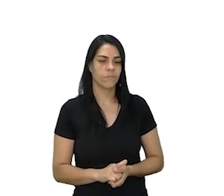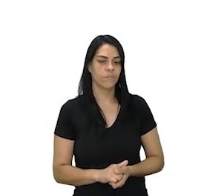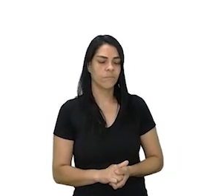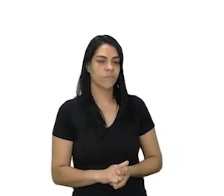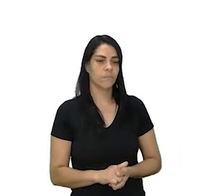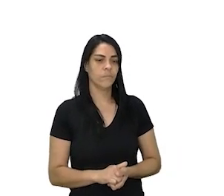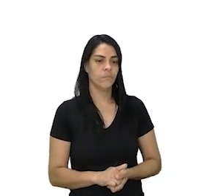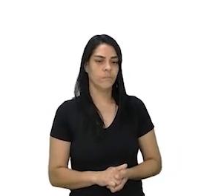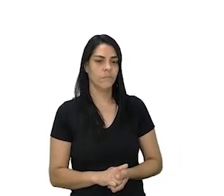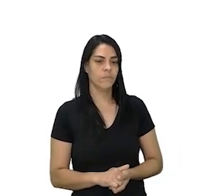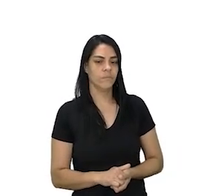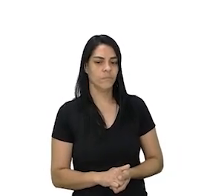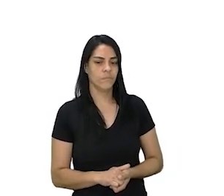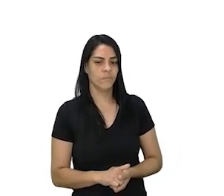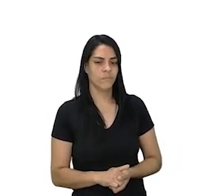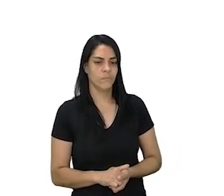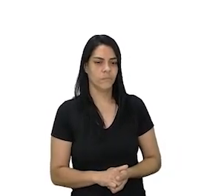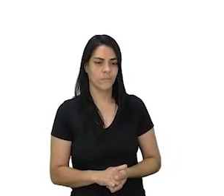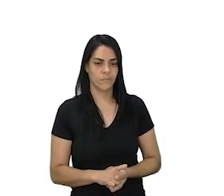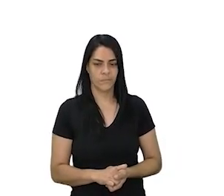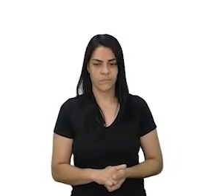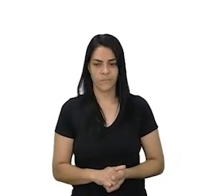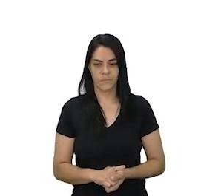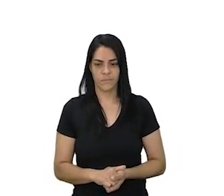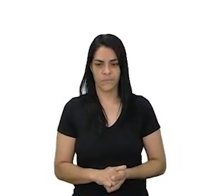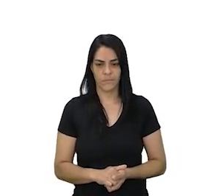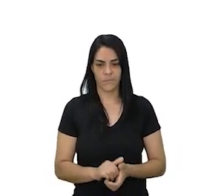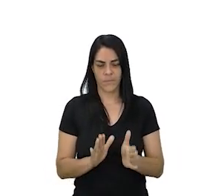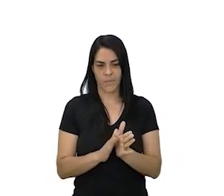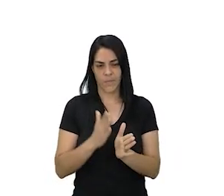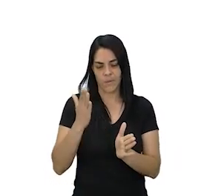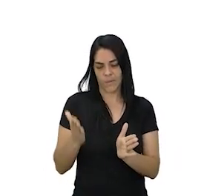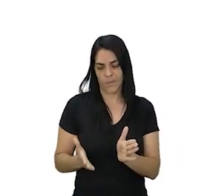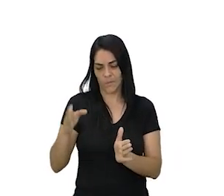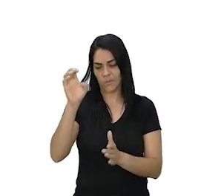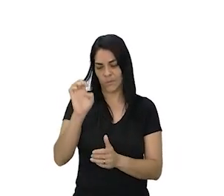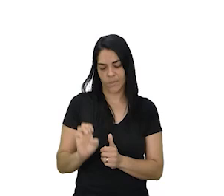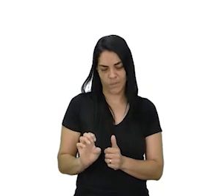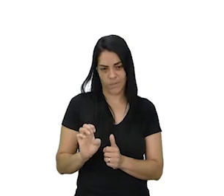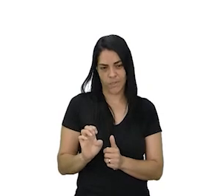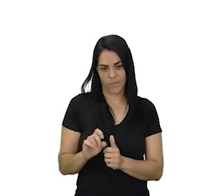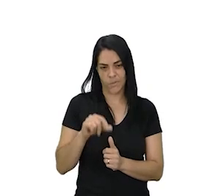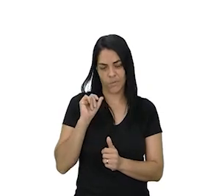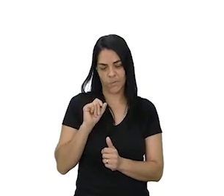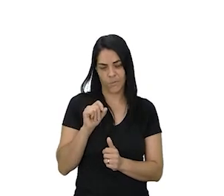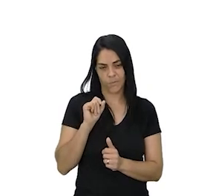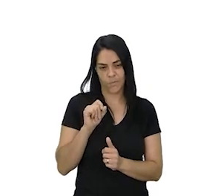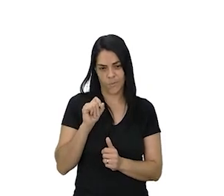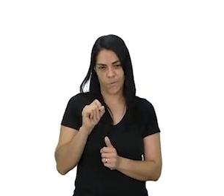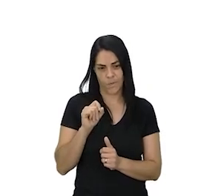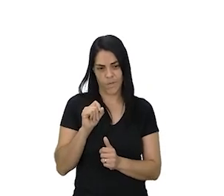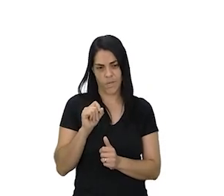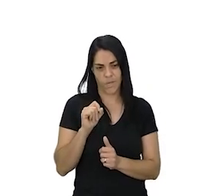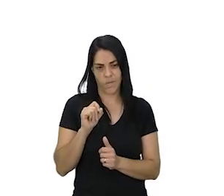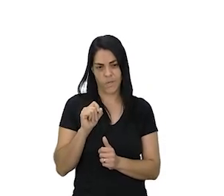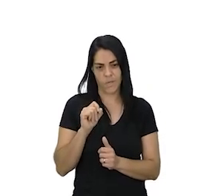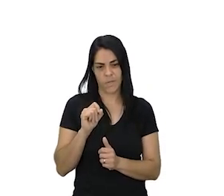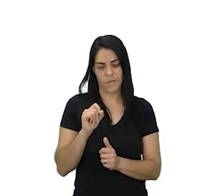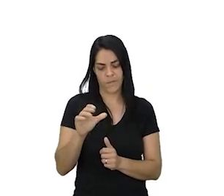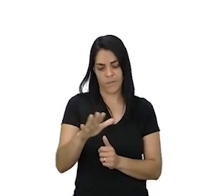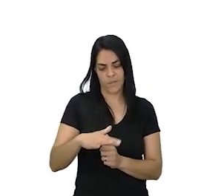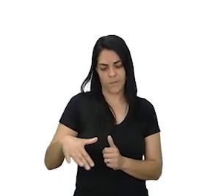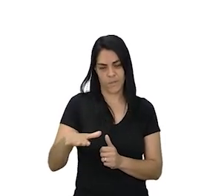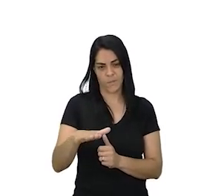desse mapa, no alto, ao lado esquerdo. Então, no fundo, estes elementos